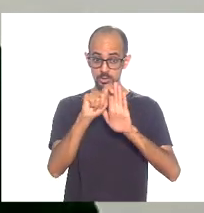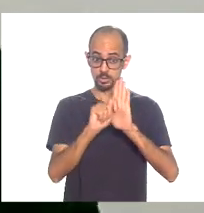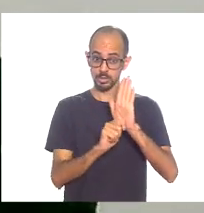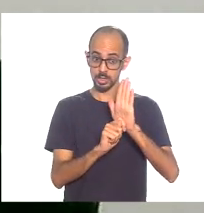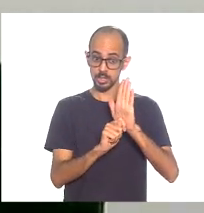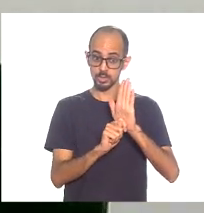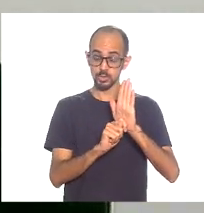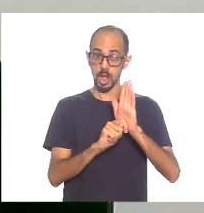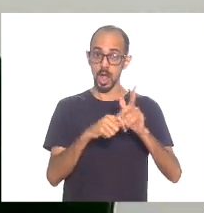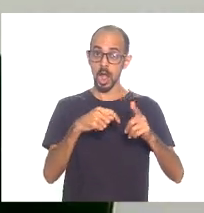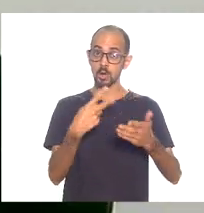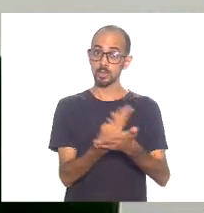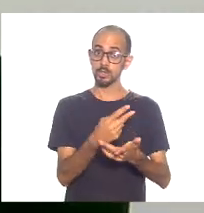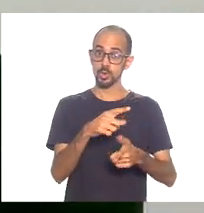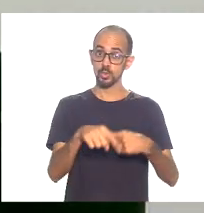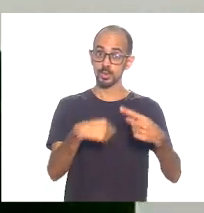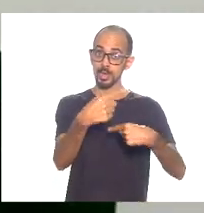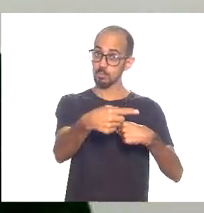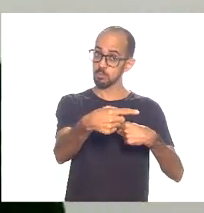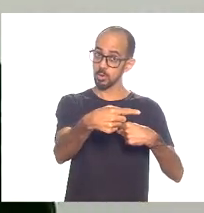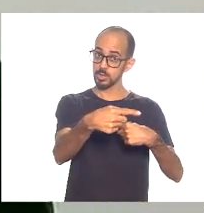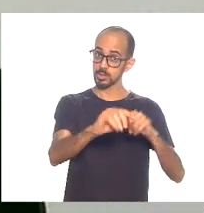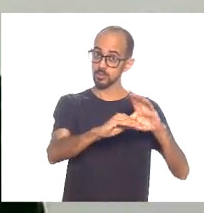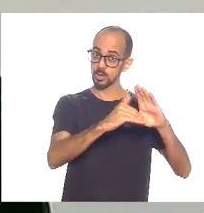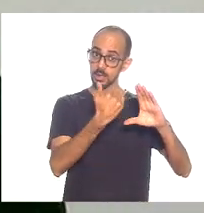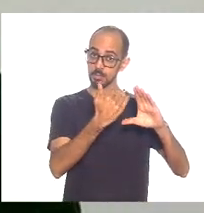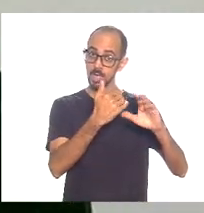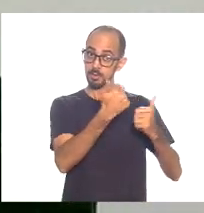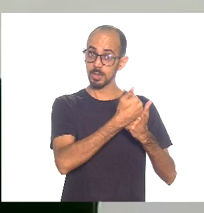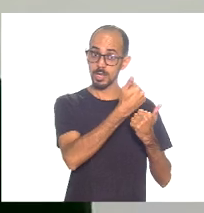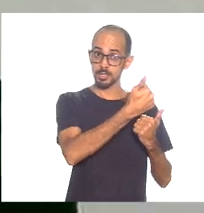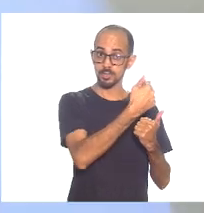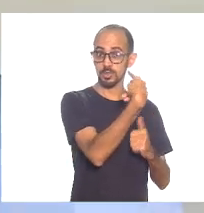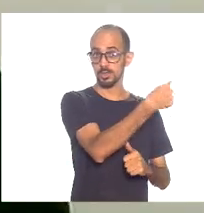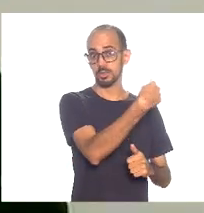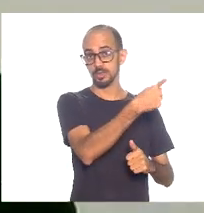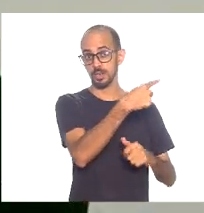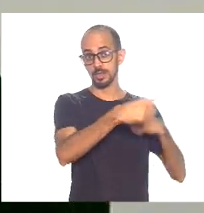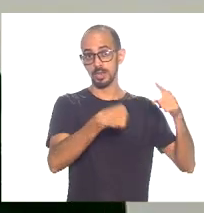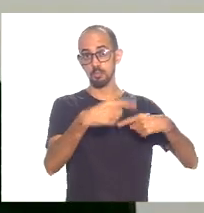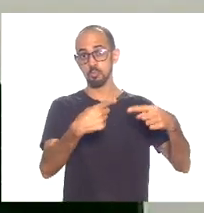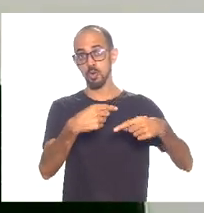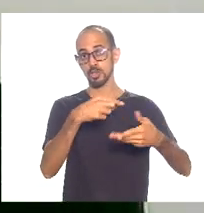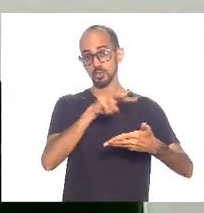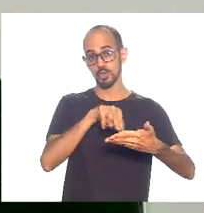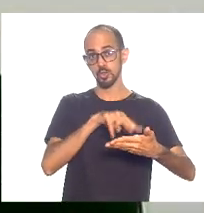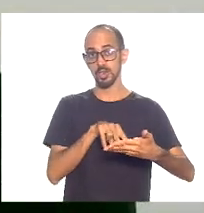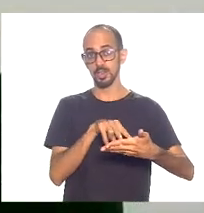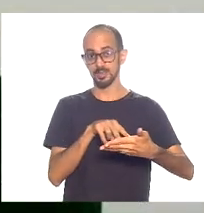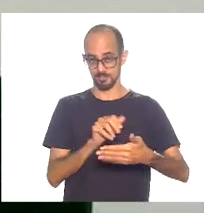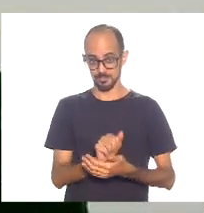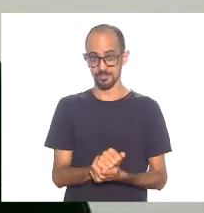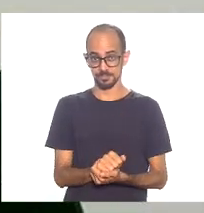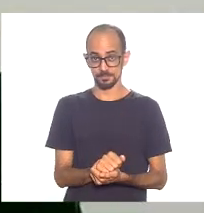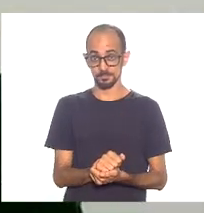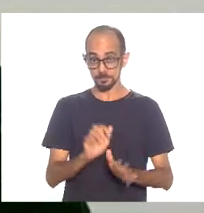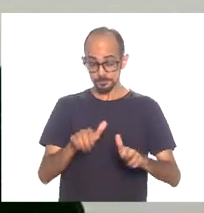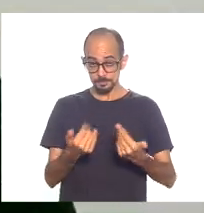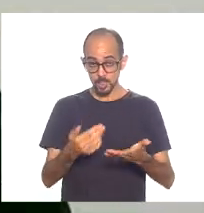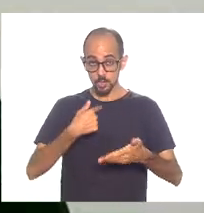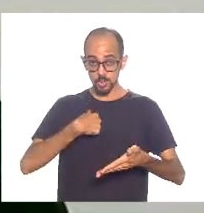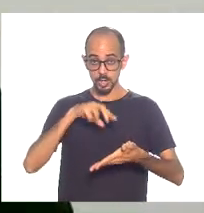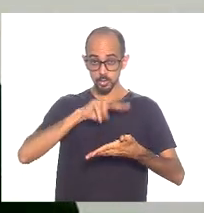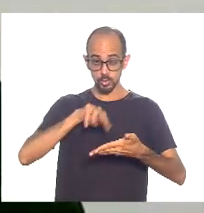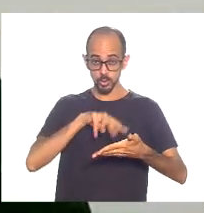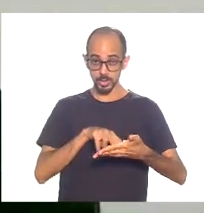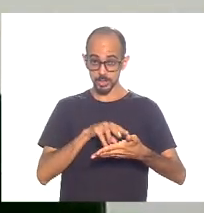houve a posteriori, encaminhado por ele pela assessoria, depois do que eu estou lendo. O que eu estou lendo aqui foi